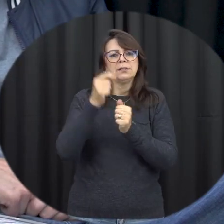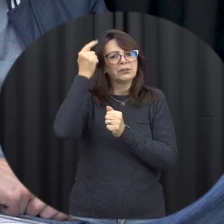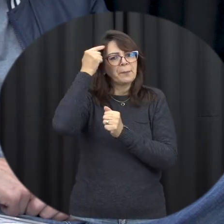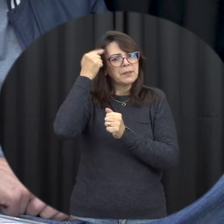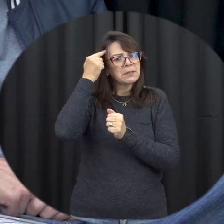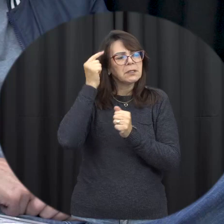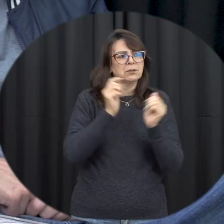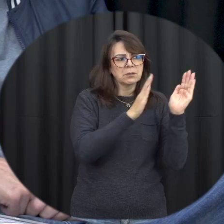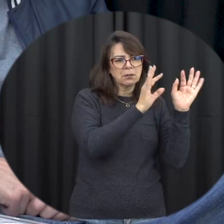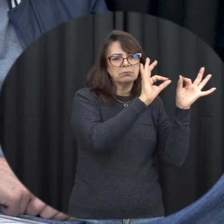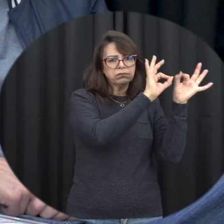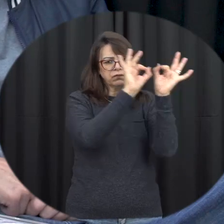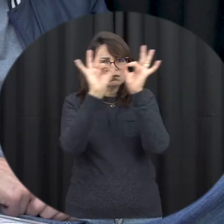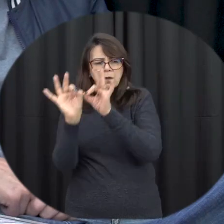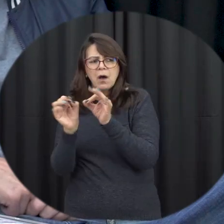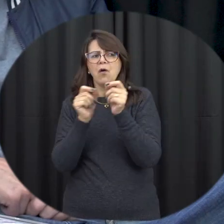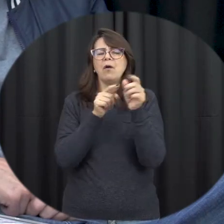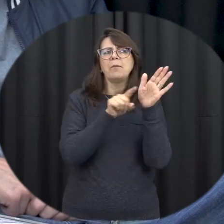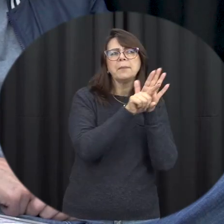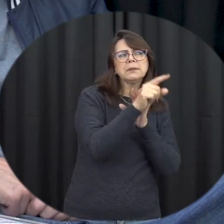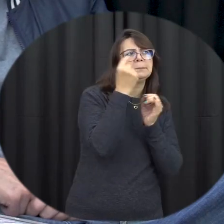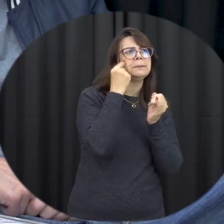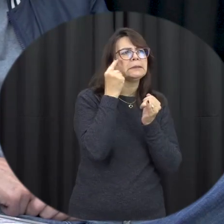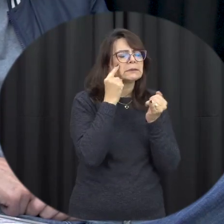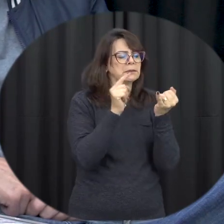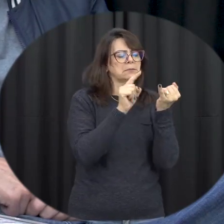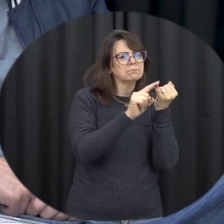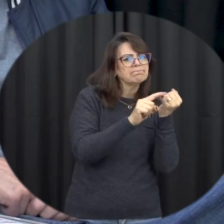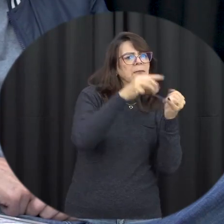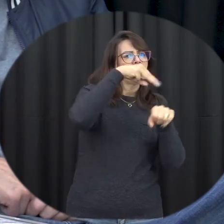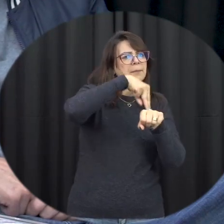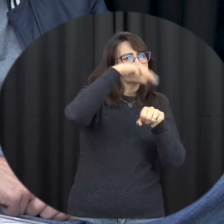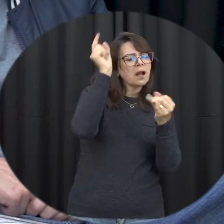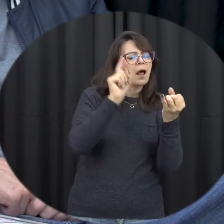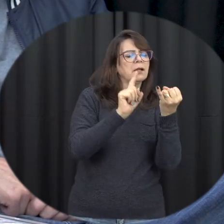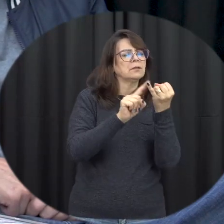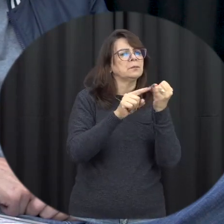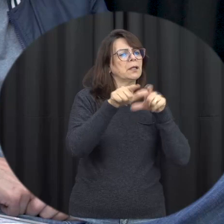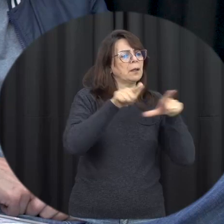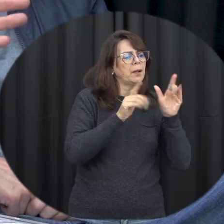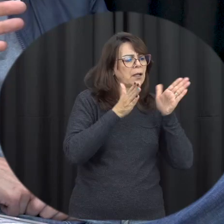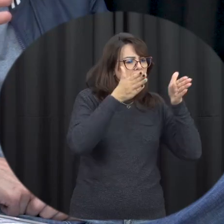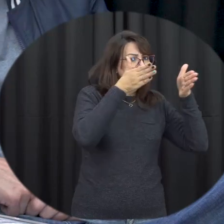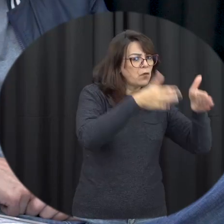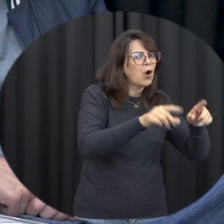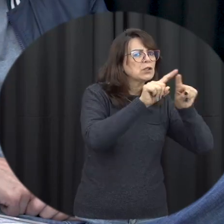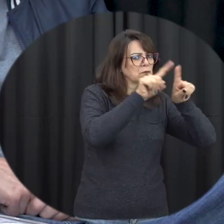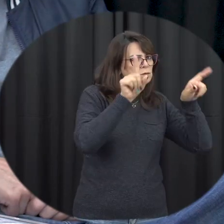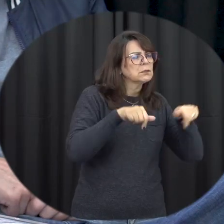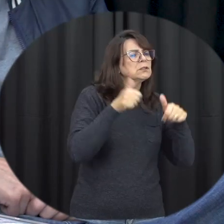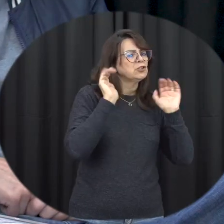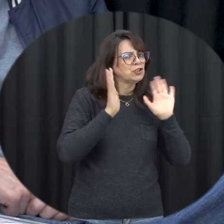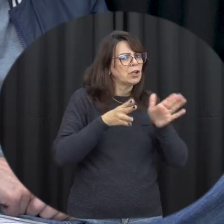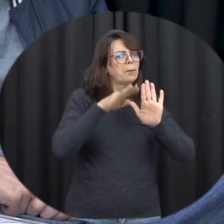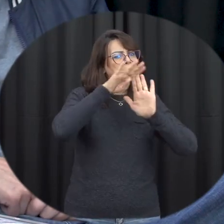já pensado nessa trajetória, olha, eu vou procurar esse tipo de mestrado para exercer esse tipo de função. Também foi